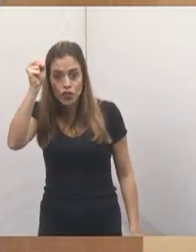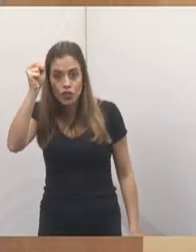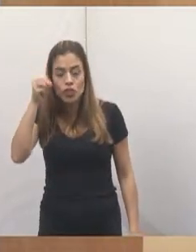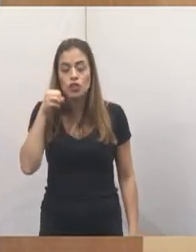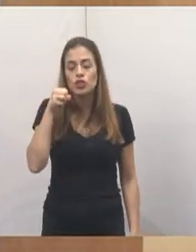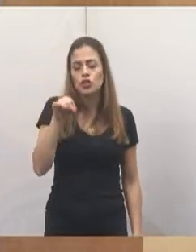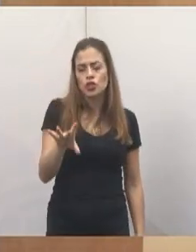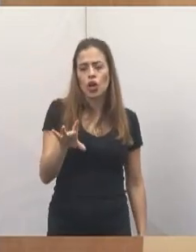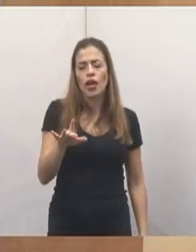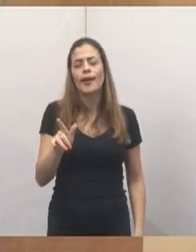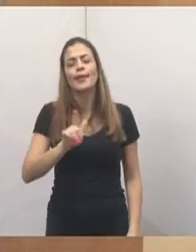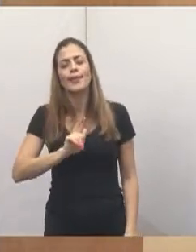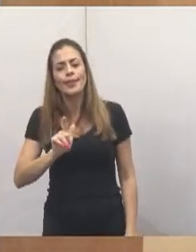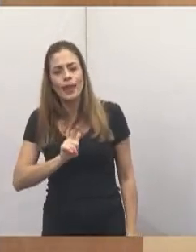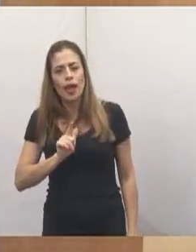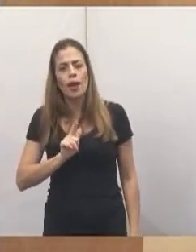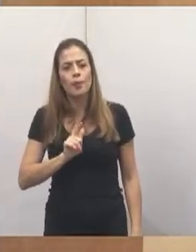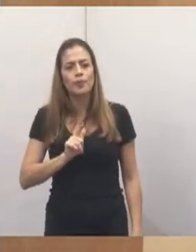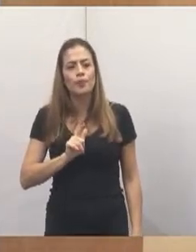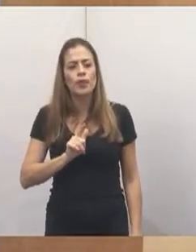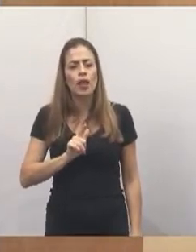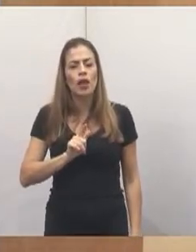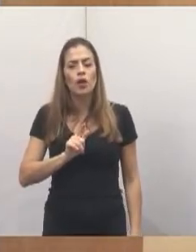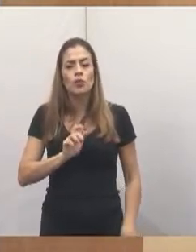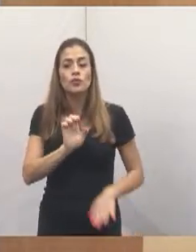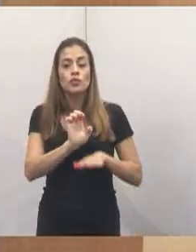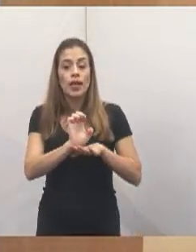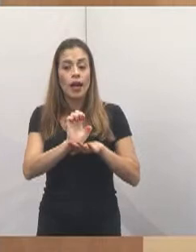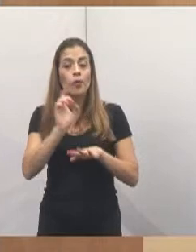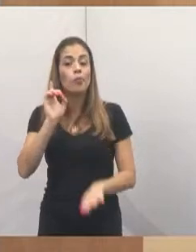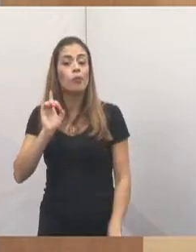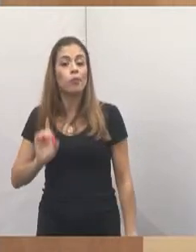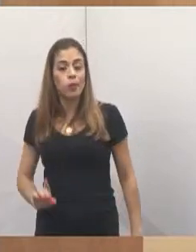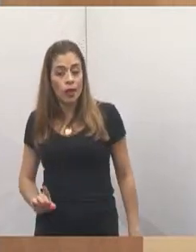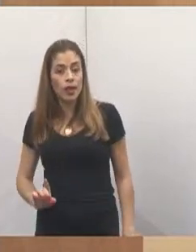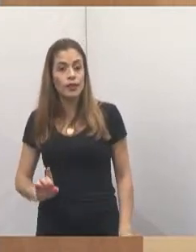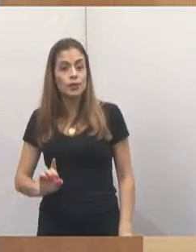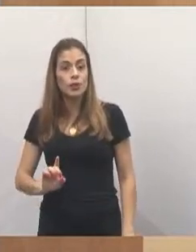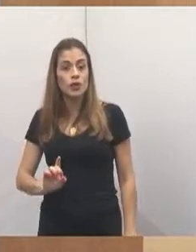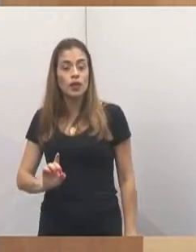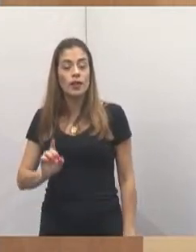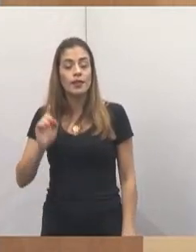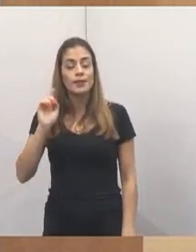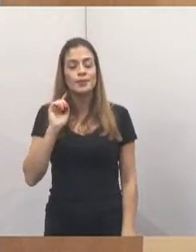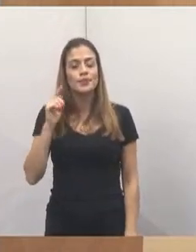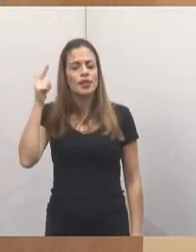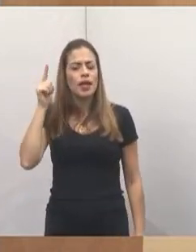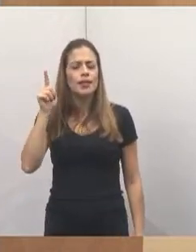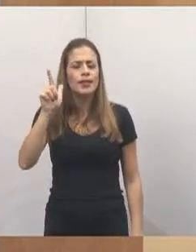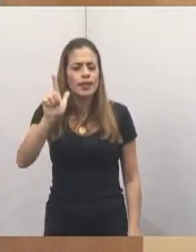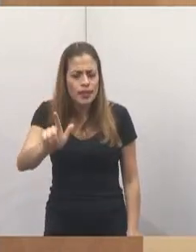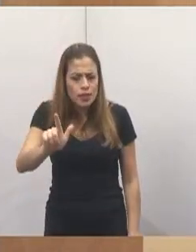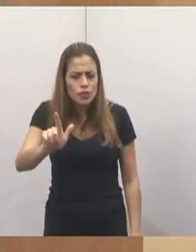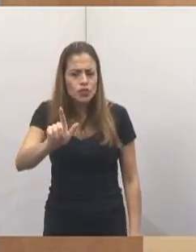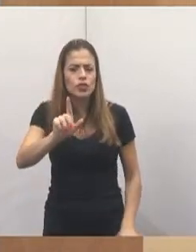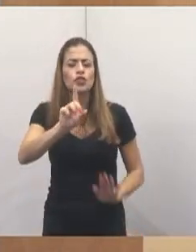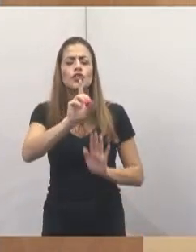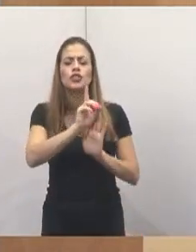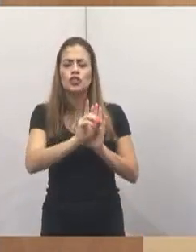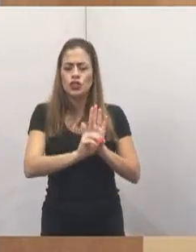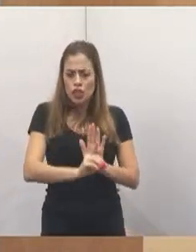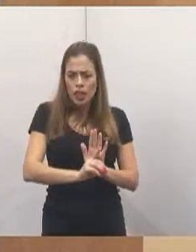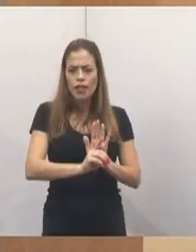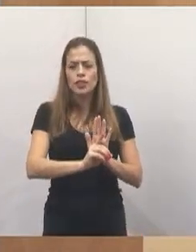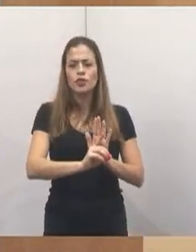conforme prevê a nossa Constituição, um Estado de Direito garantidor de direitos, um Estado de Direito que garanta a dignidade da